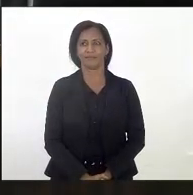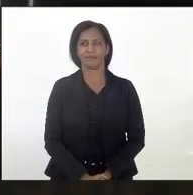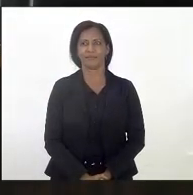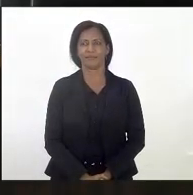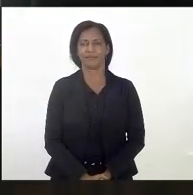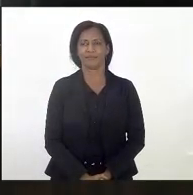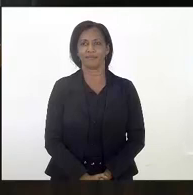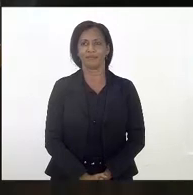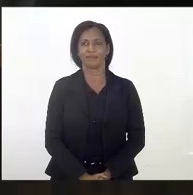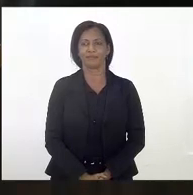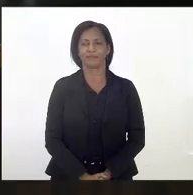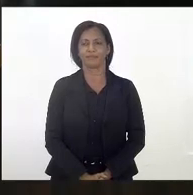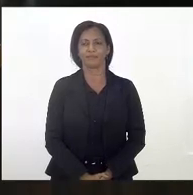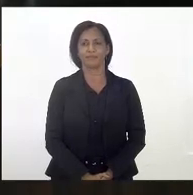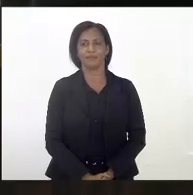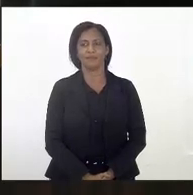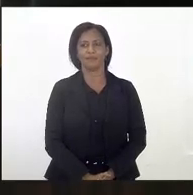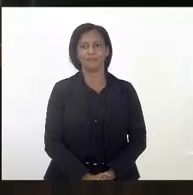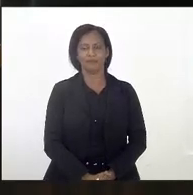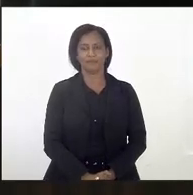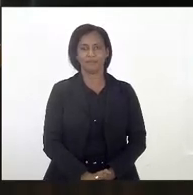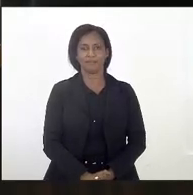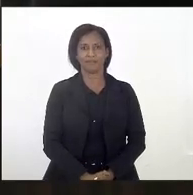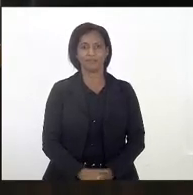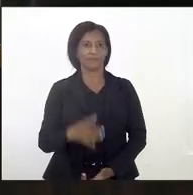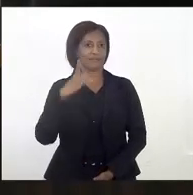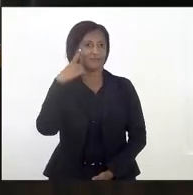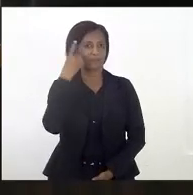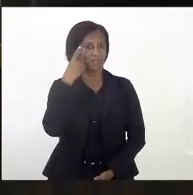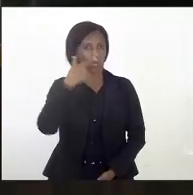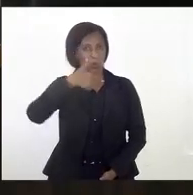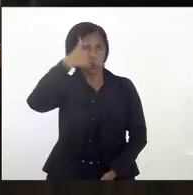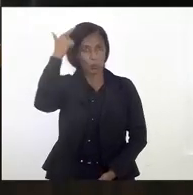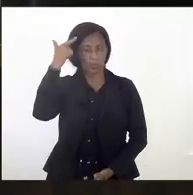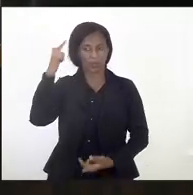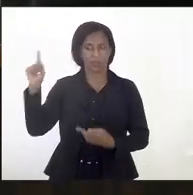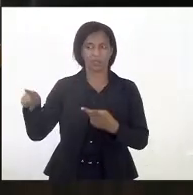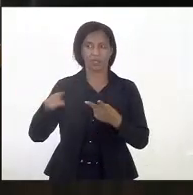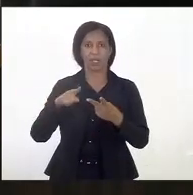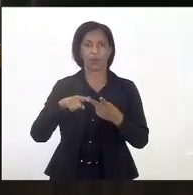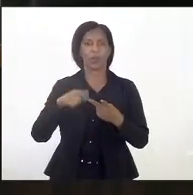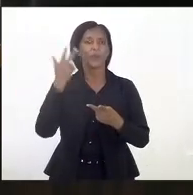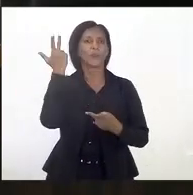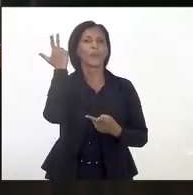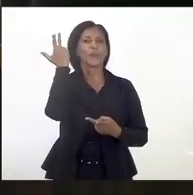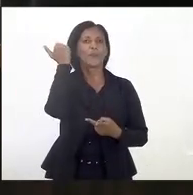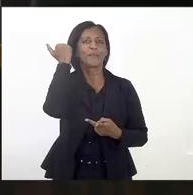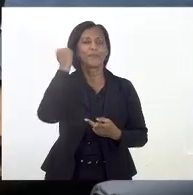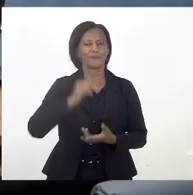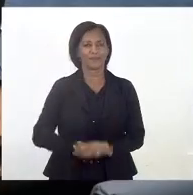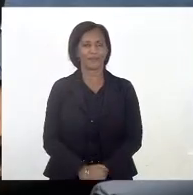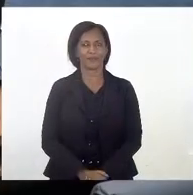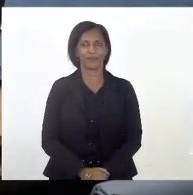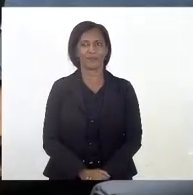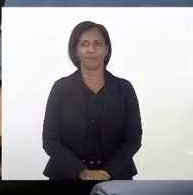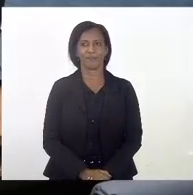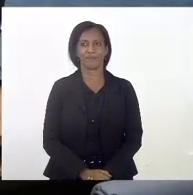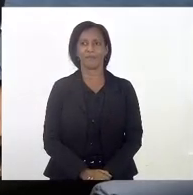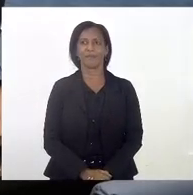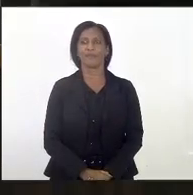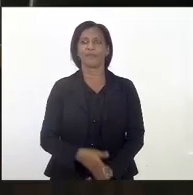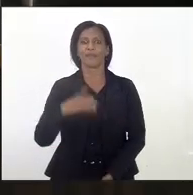E aí o Deputado Luiz seguida a deputado Eliomar Coelho o